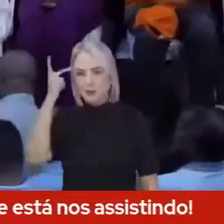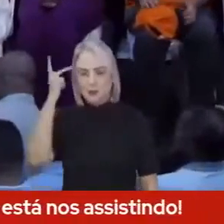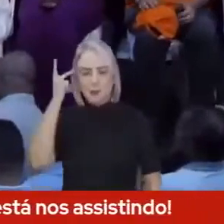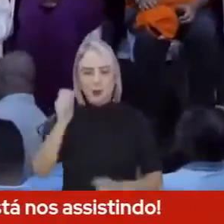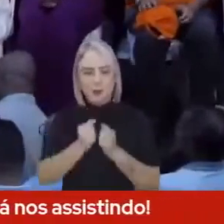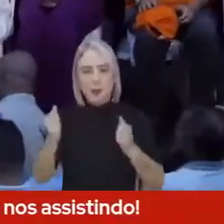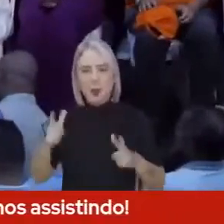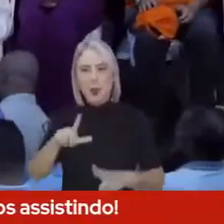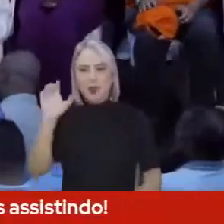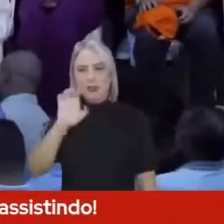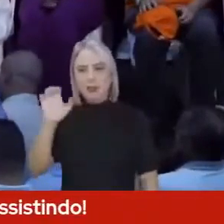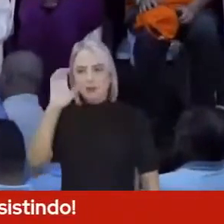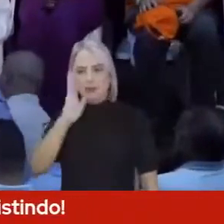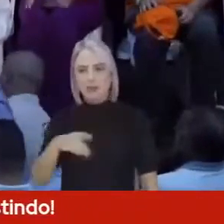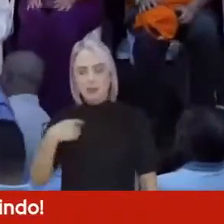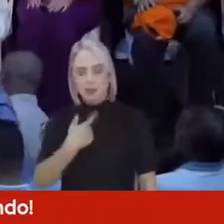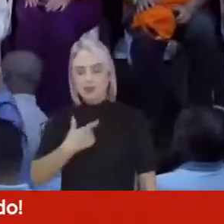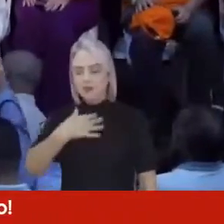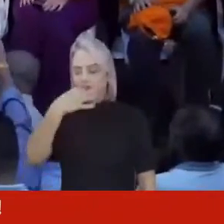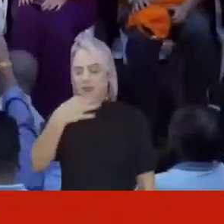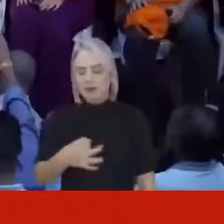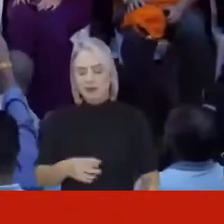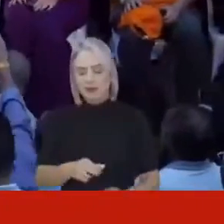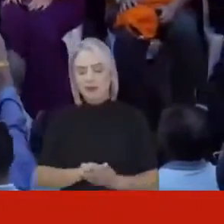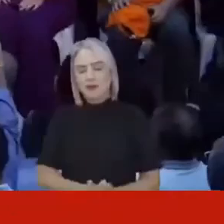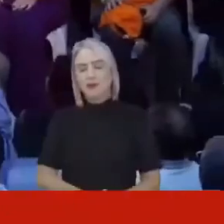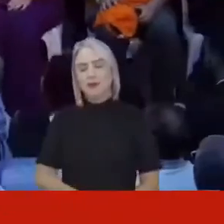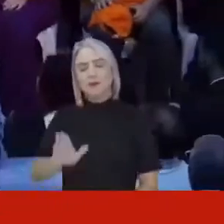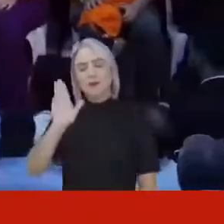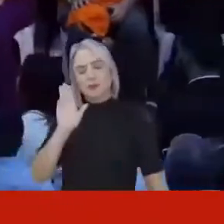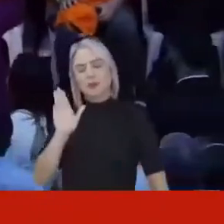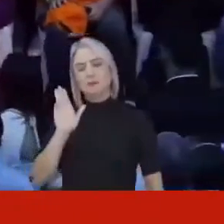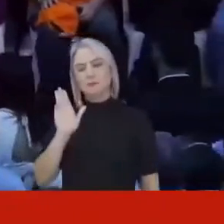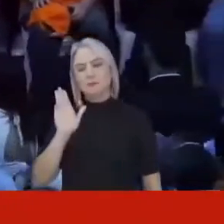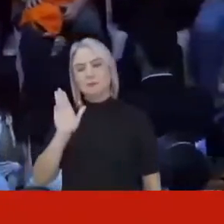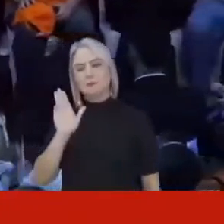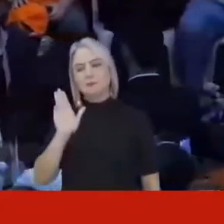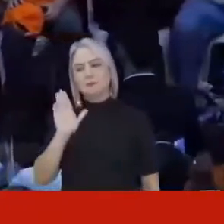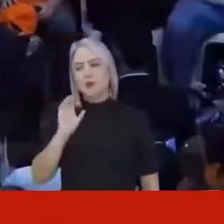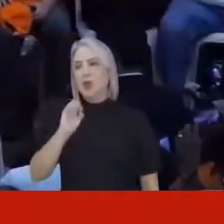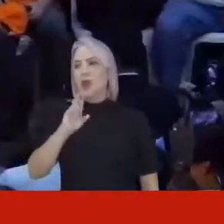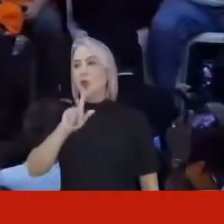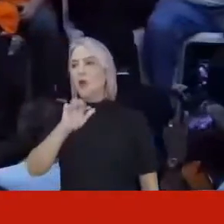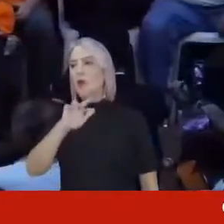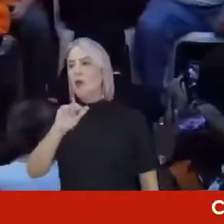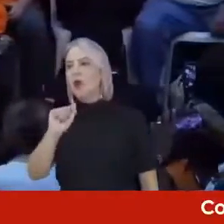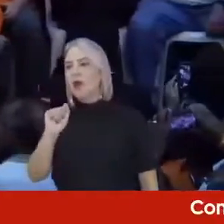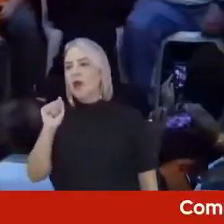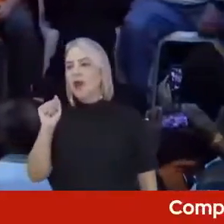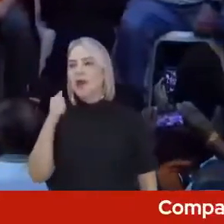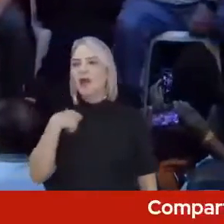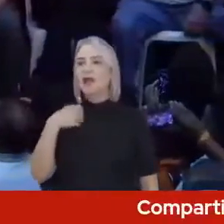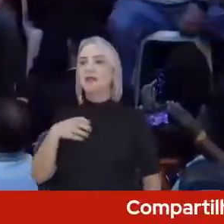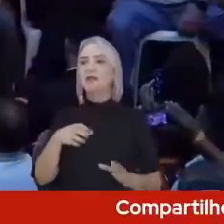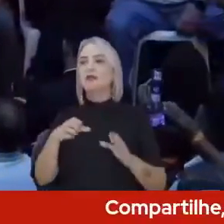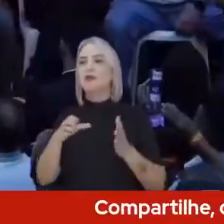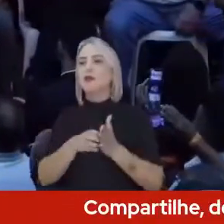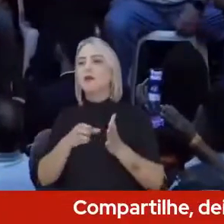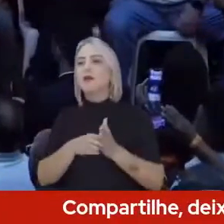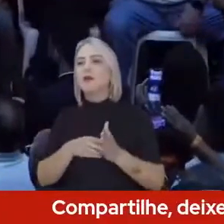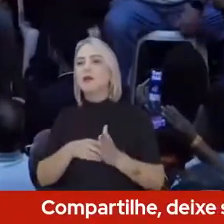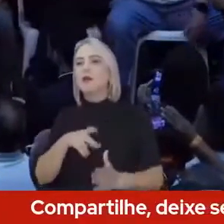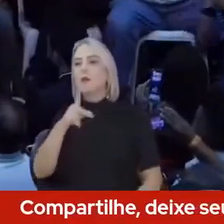E, lógico, presidente, Orlando Silva, obrigado pela presença, PCdoB. Maurício